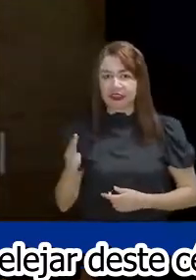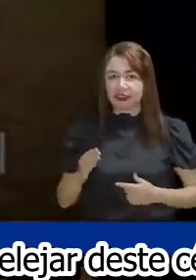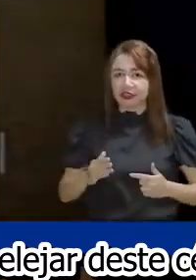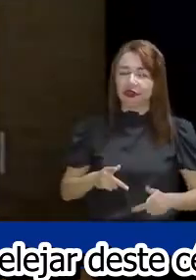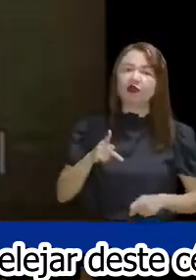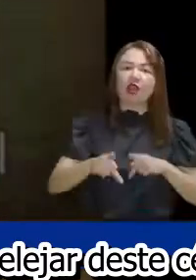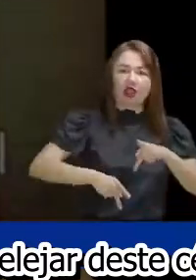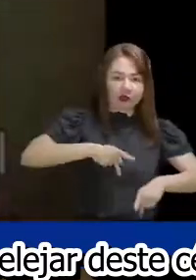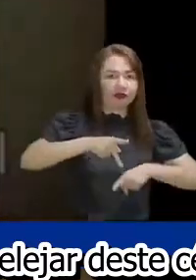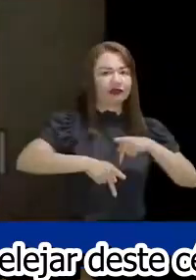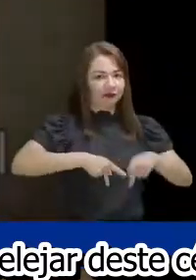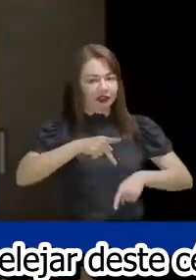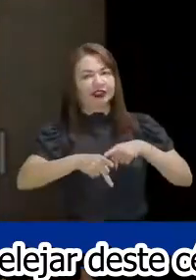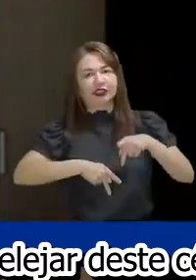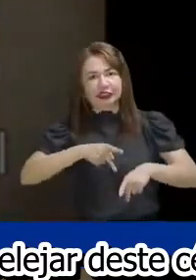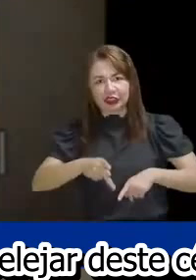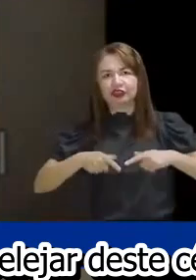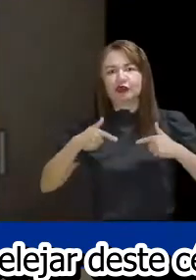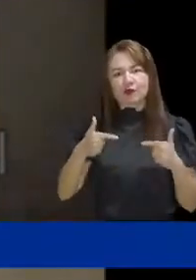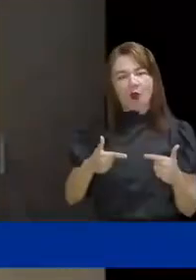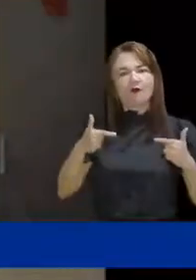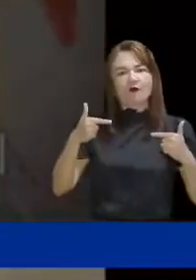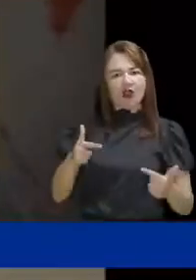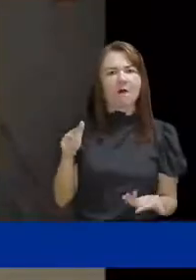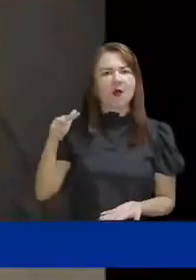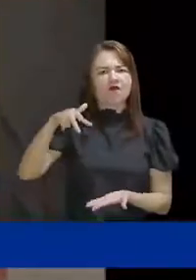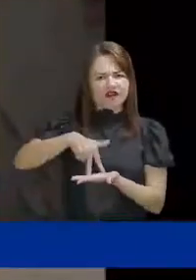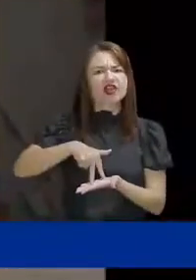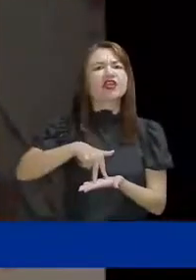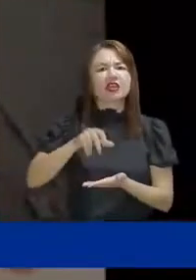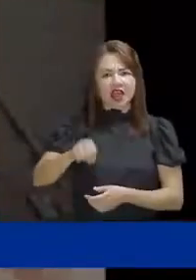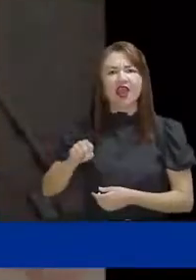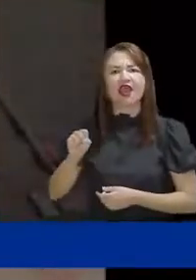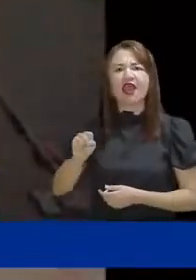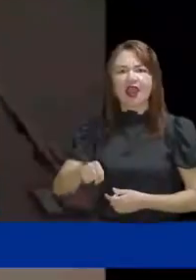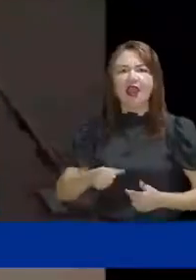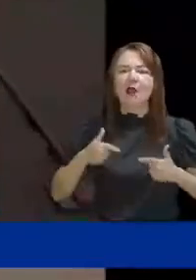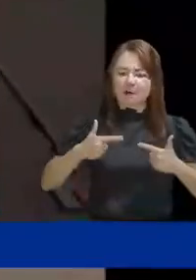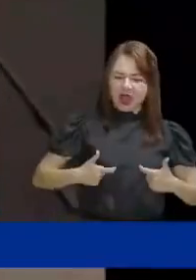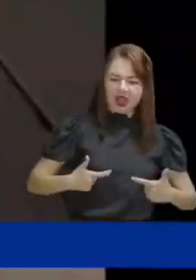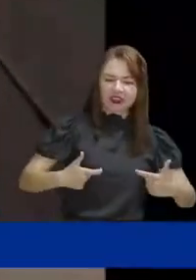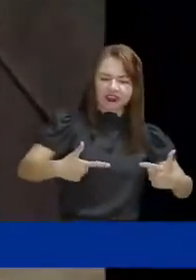Brasil, hão de ver deste povo a confia.